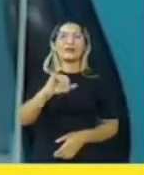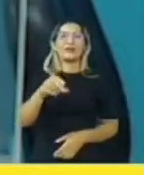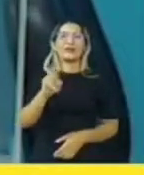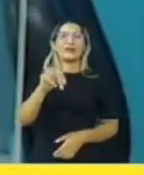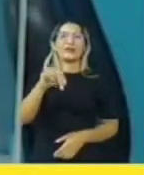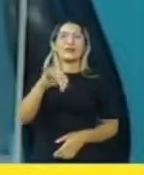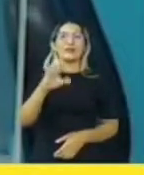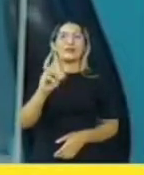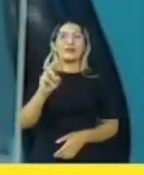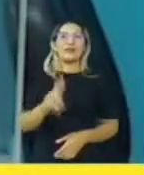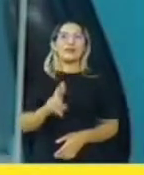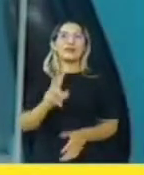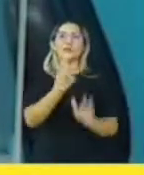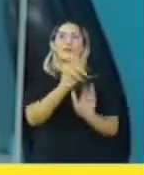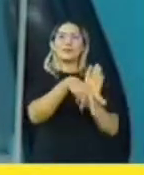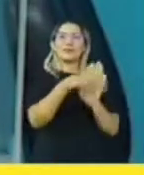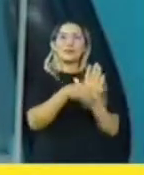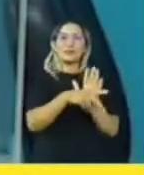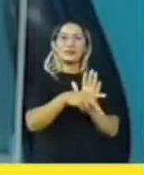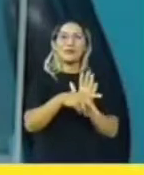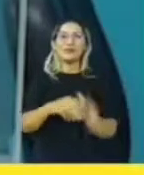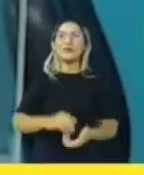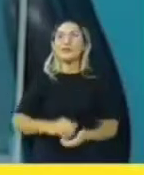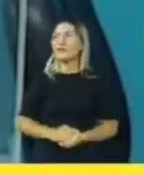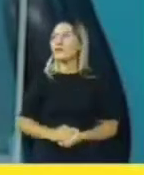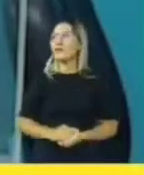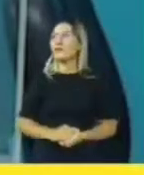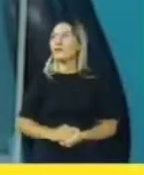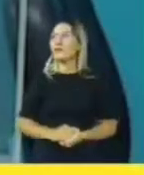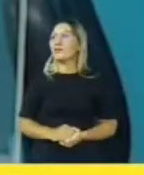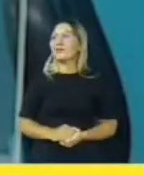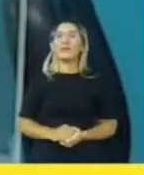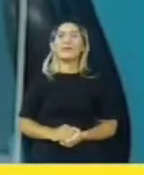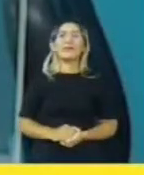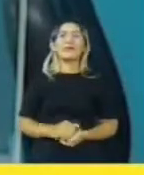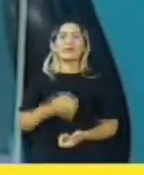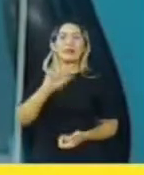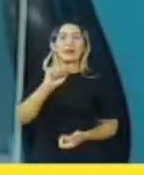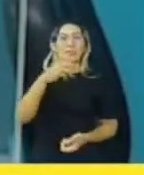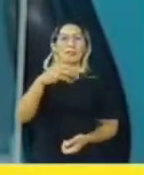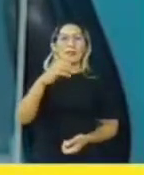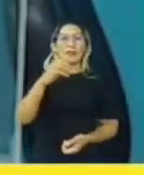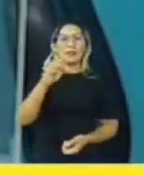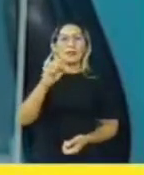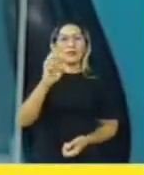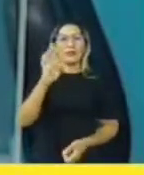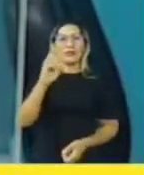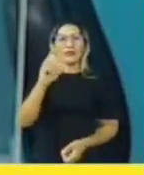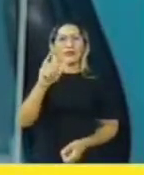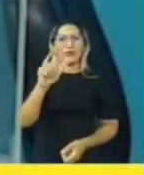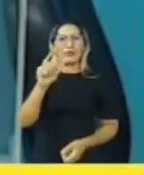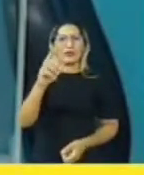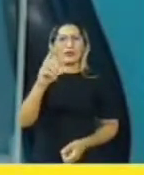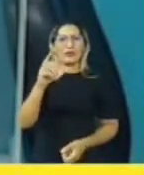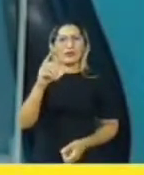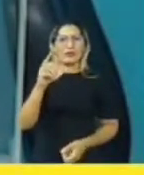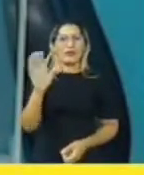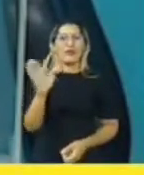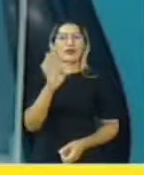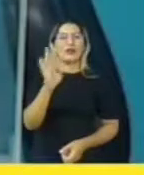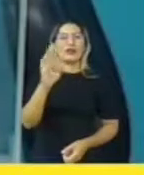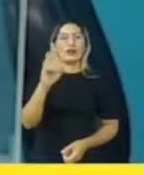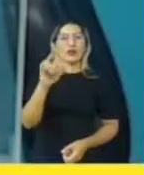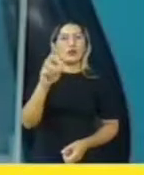Santos em nome do projeto o apostolado triunfo do Imaculado Coração